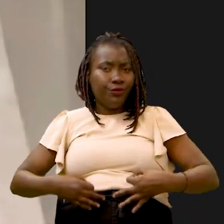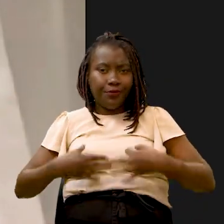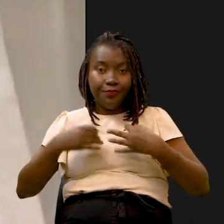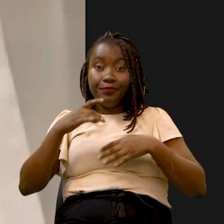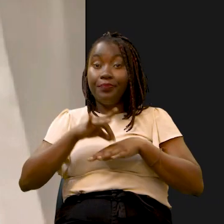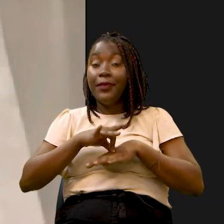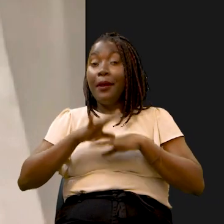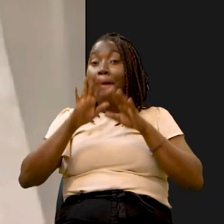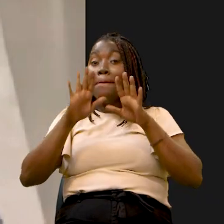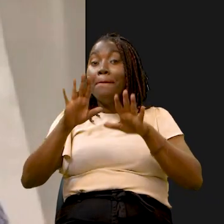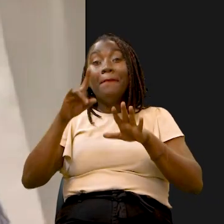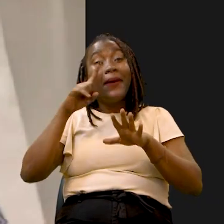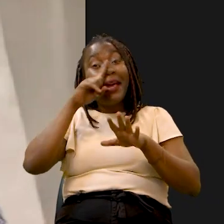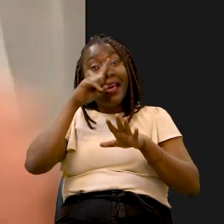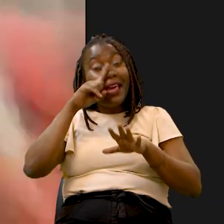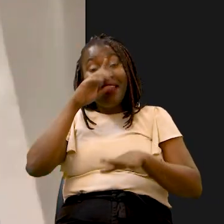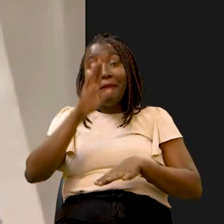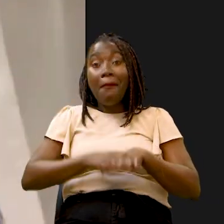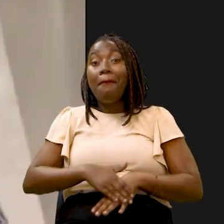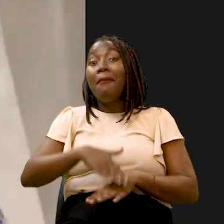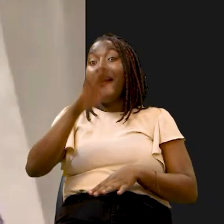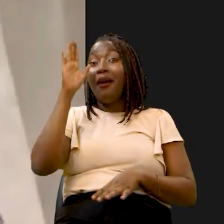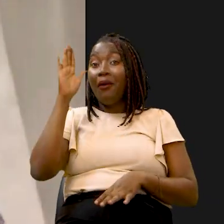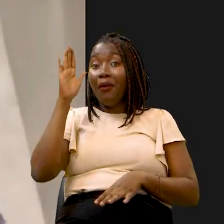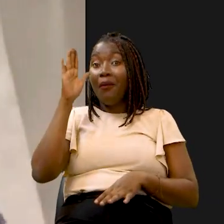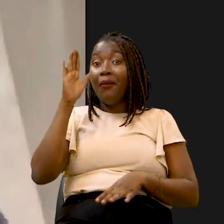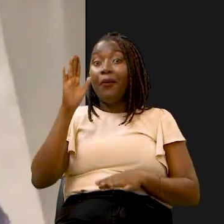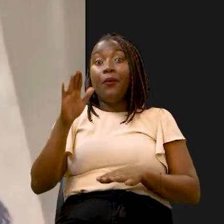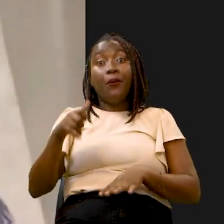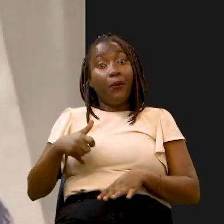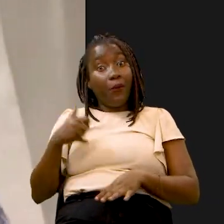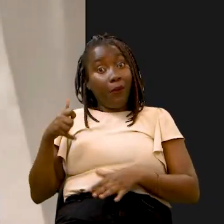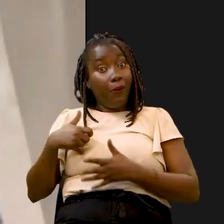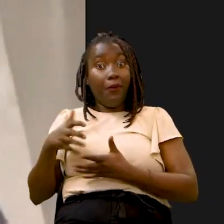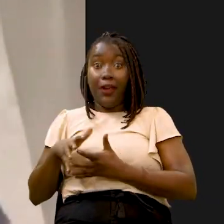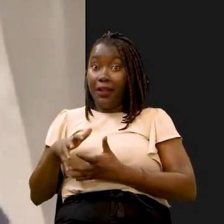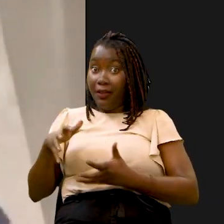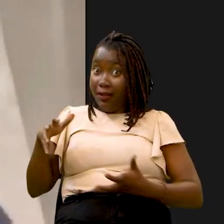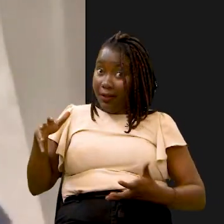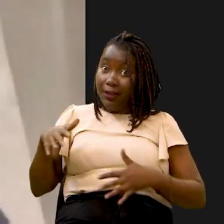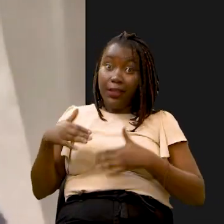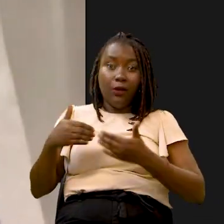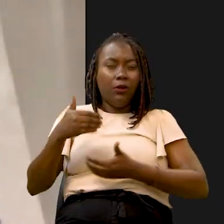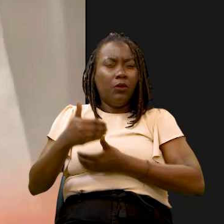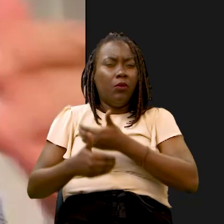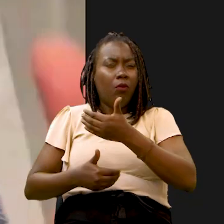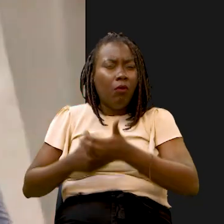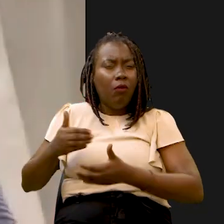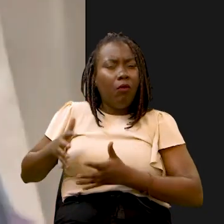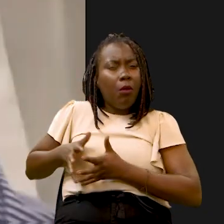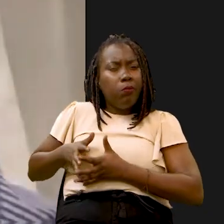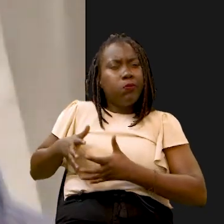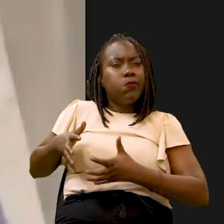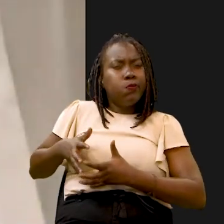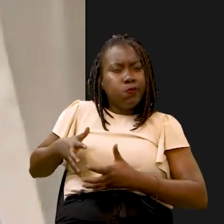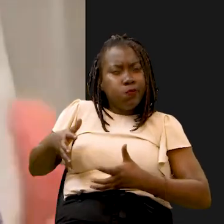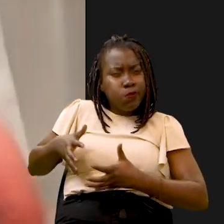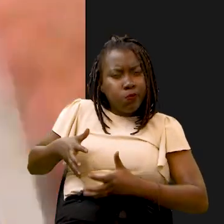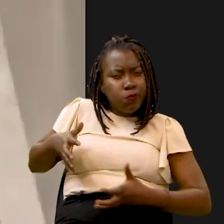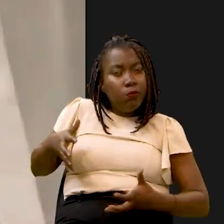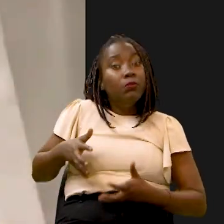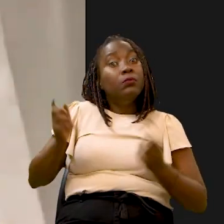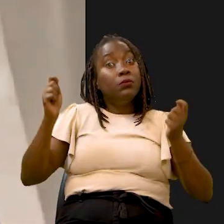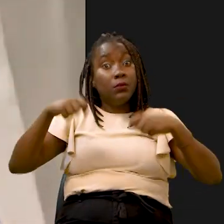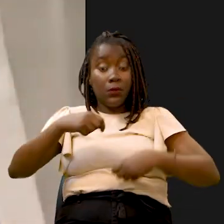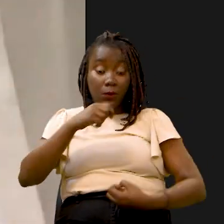desenvolver câncer de pele. Mas esse risco é maior, né? Com a idade, né? Então, conforme avança a